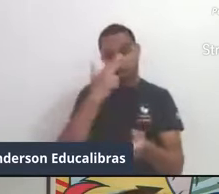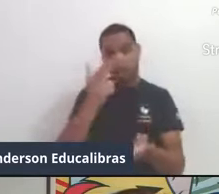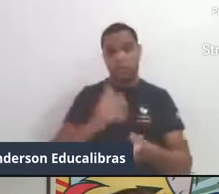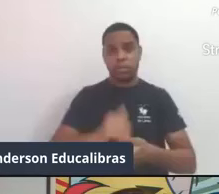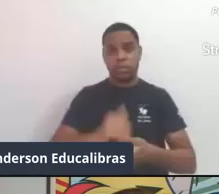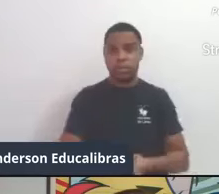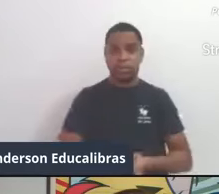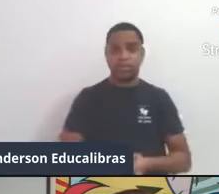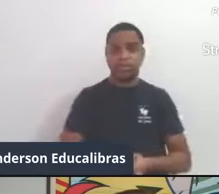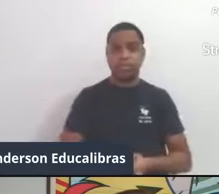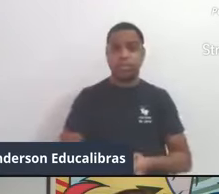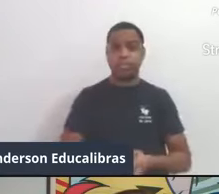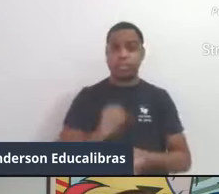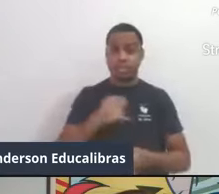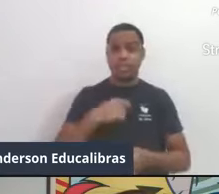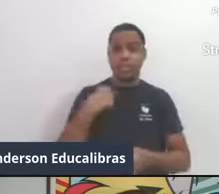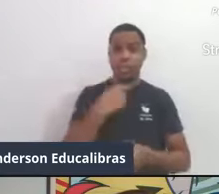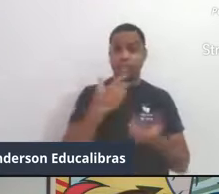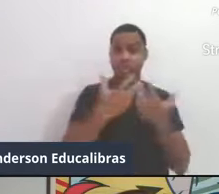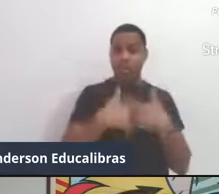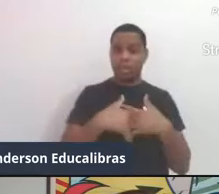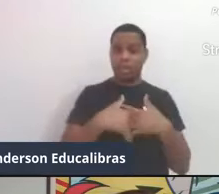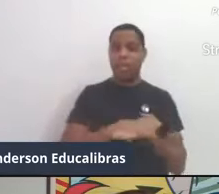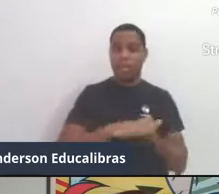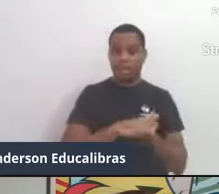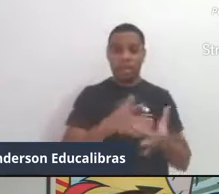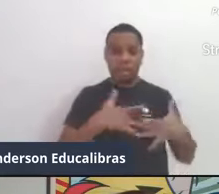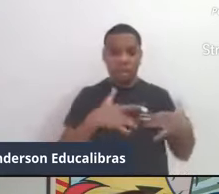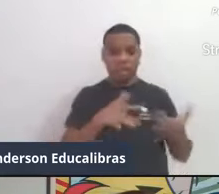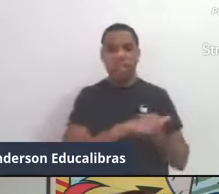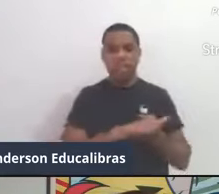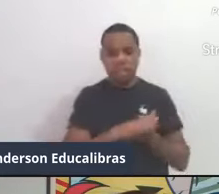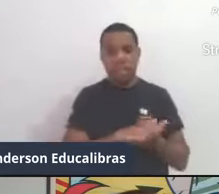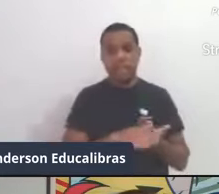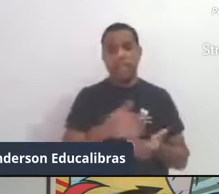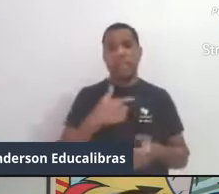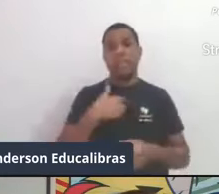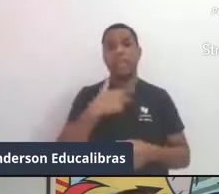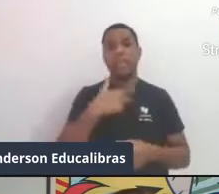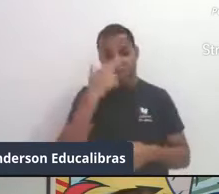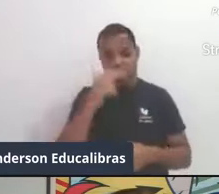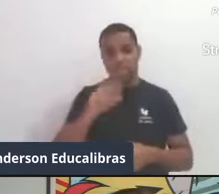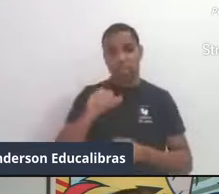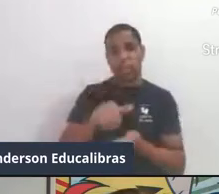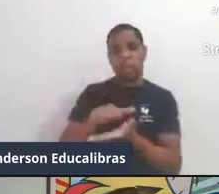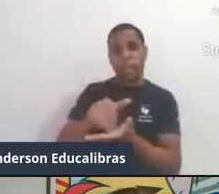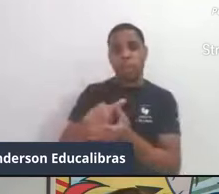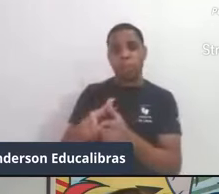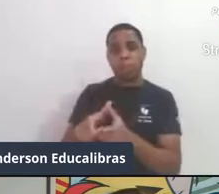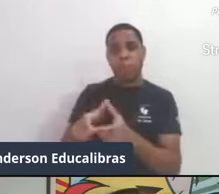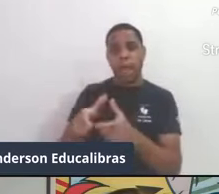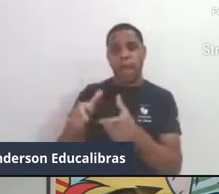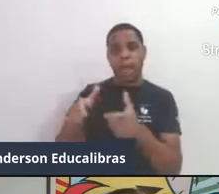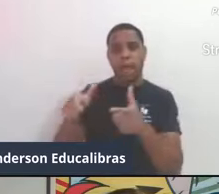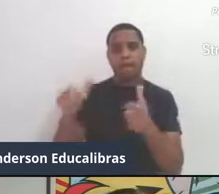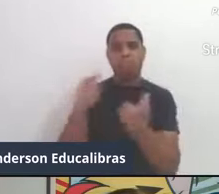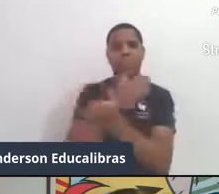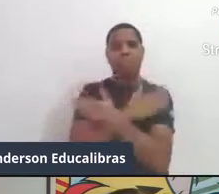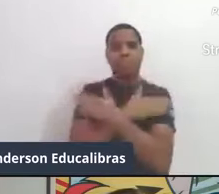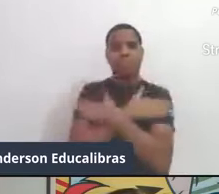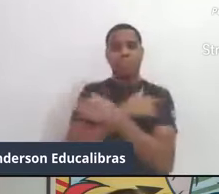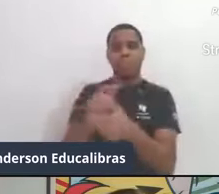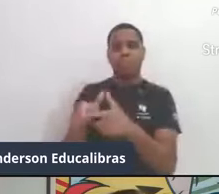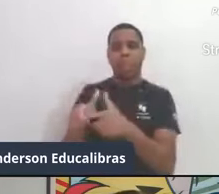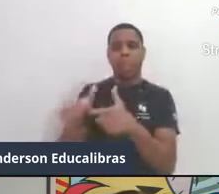E eu acho que se a gente não fizer essa reflexão e não pensar pela solidariedade, eu acho que o nível de desemprego tende a crescer, continuar crescendo, e a gente